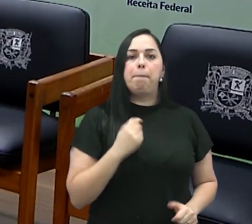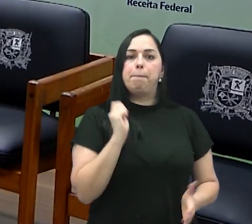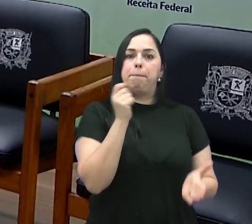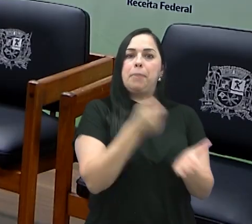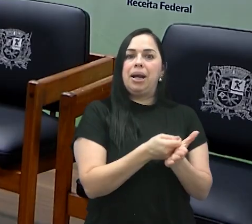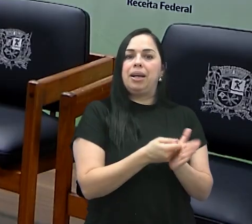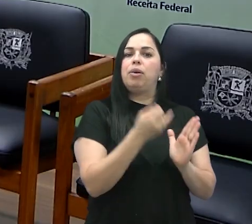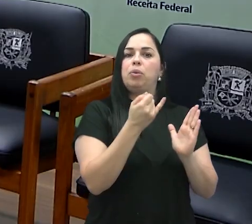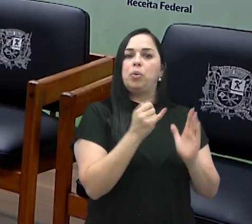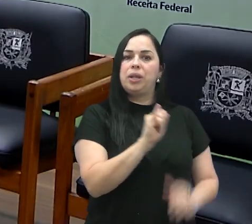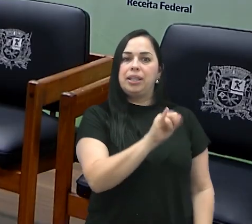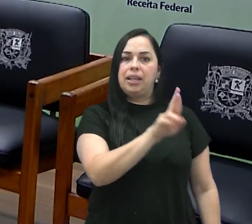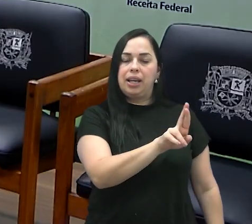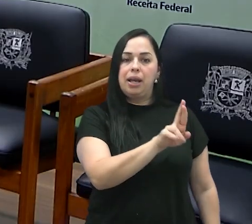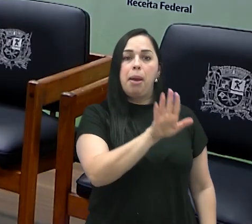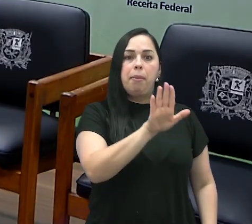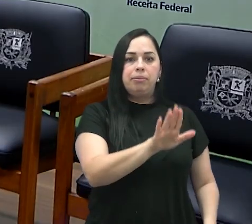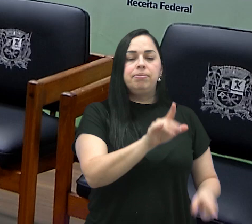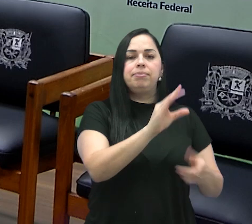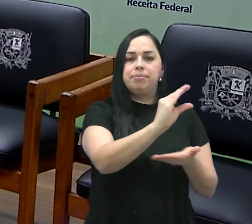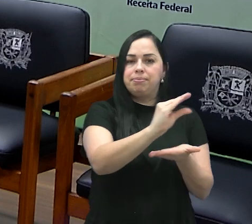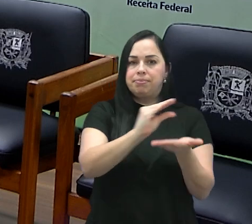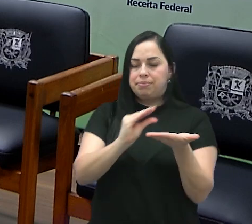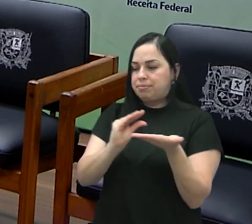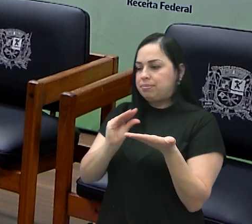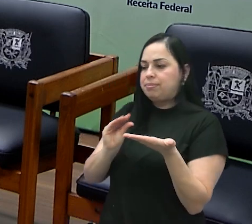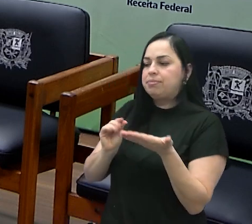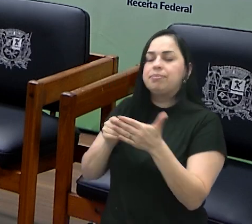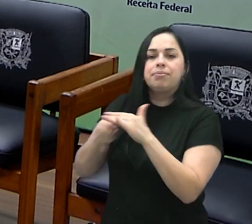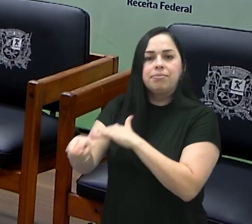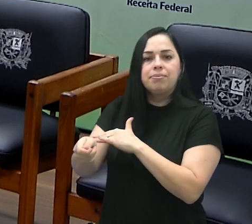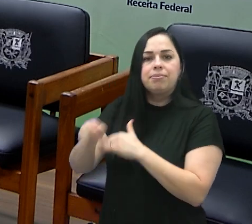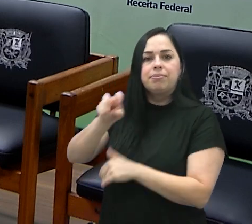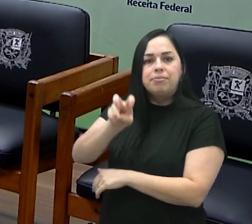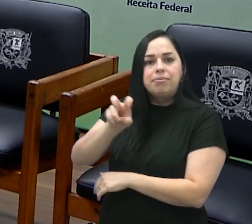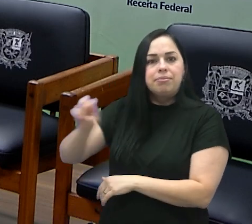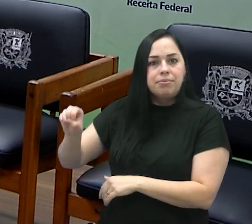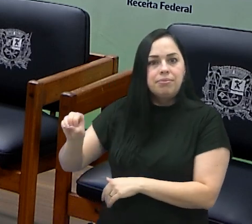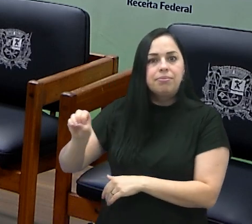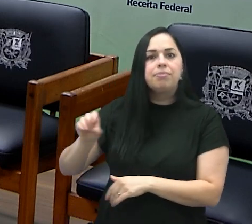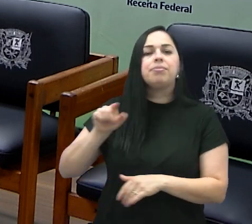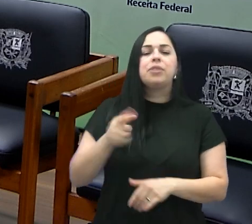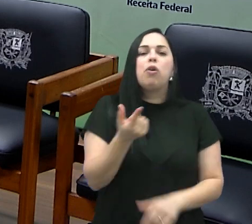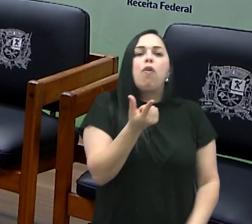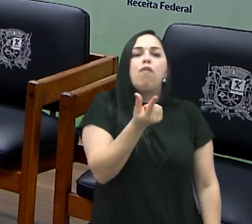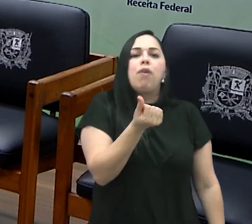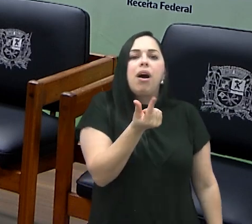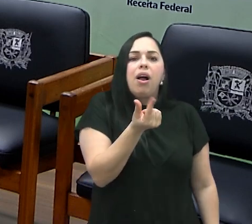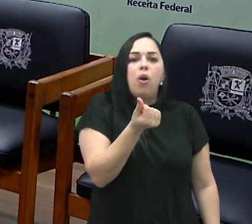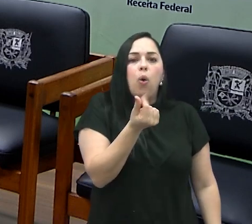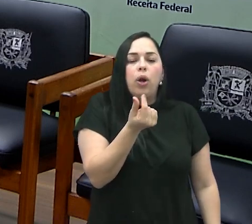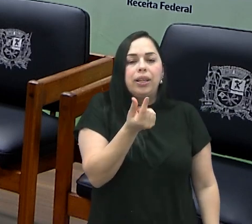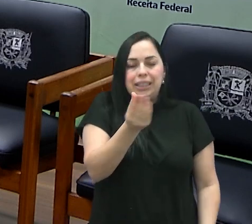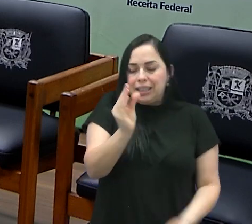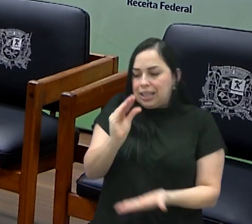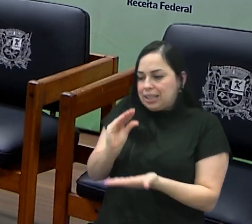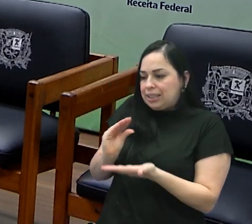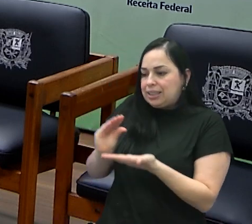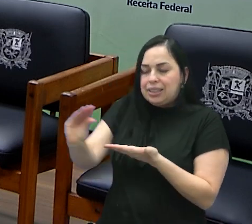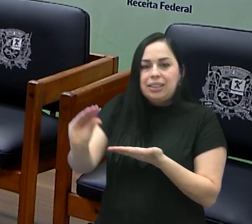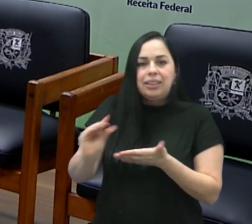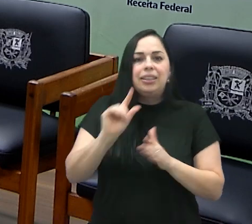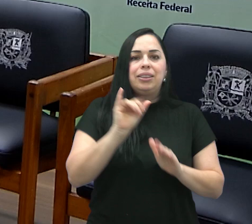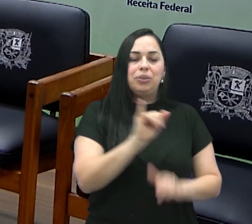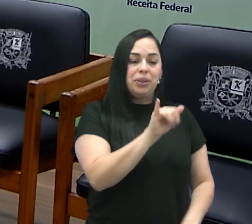de R$2.000 e você faz uma destinação de 500, o seu imposto a pagar cai para 1.500, ou seja, o valor que você